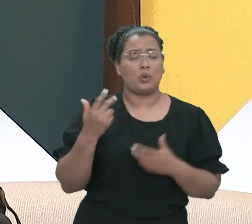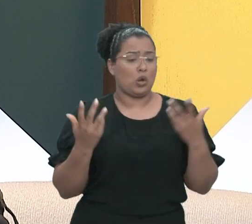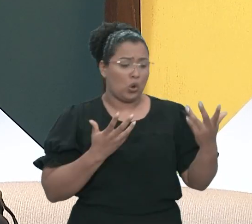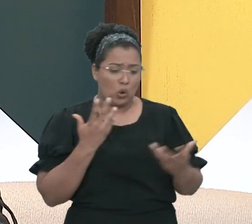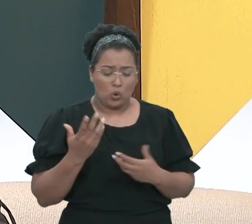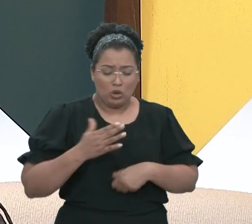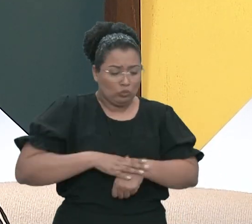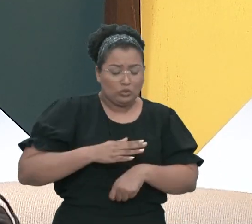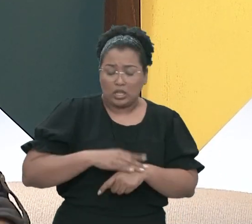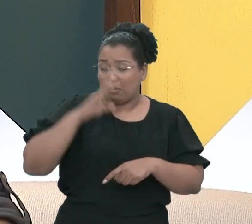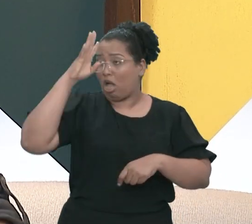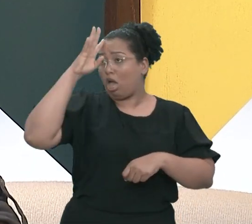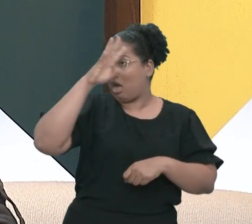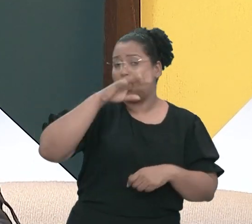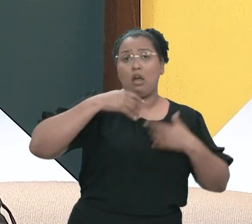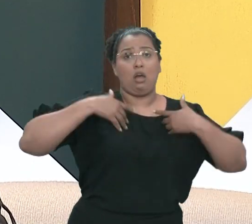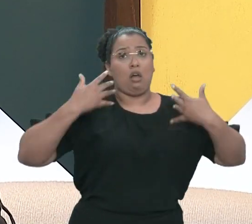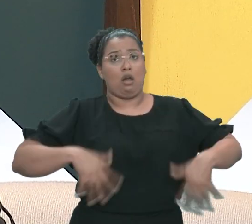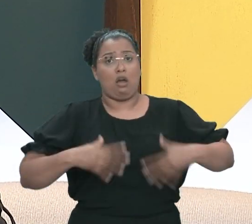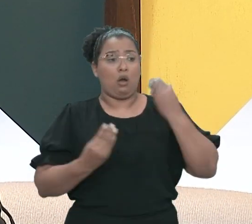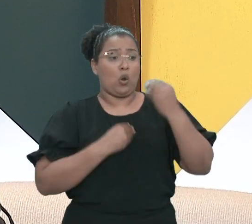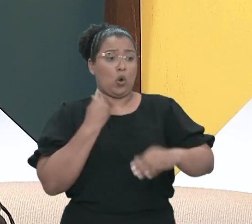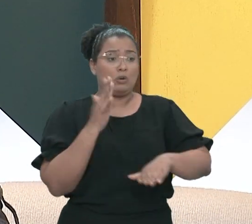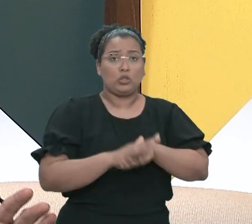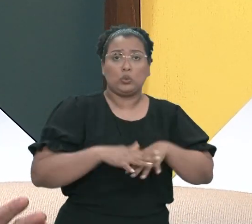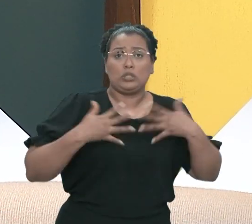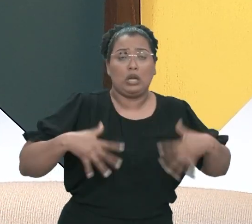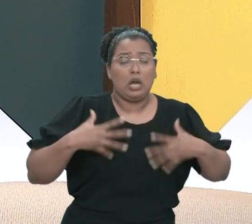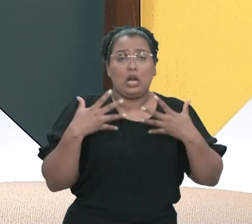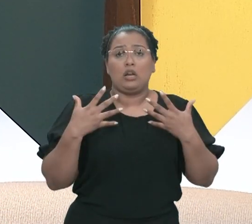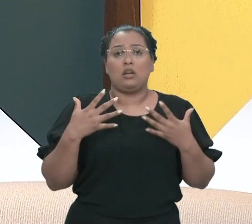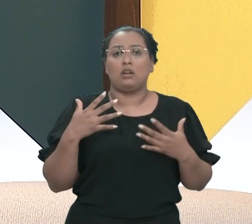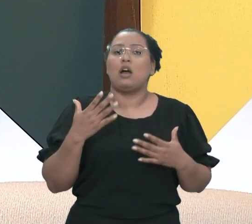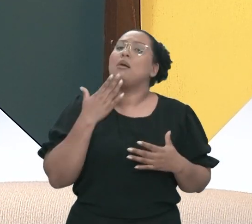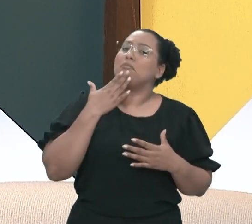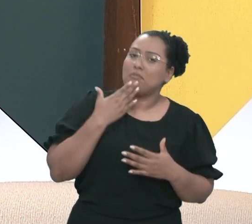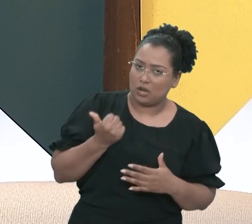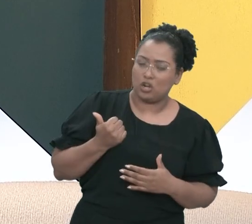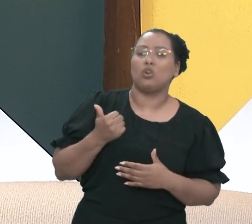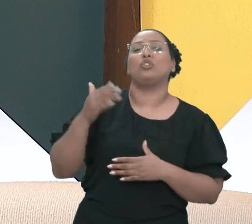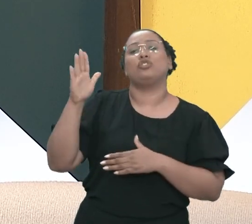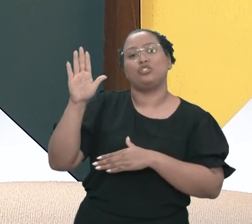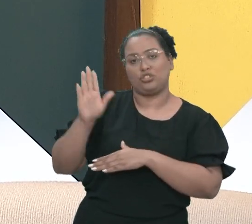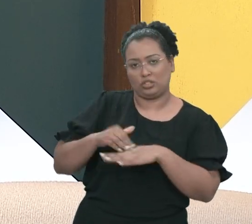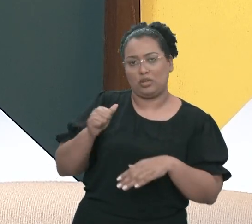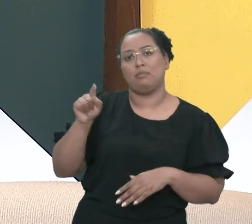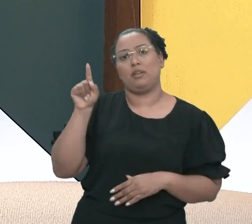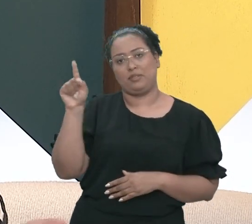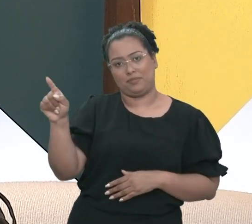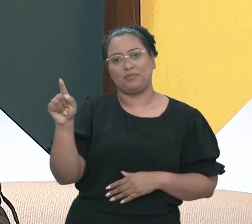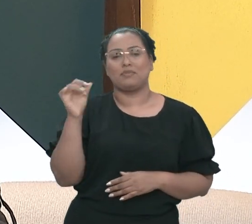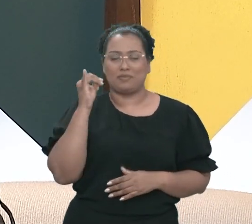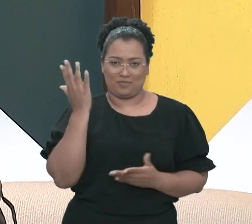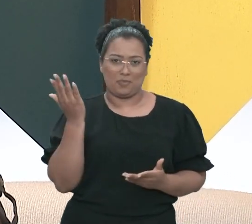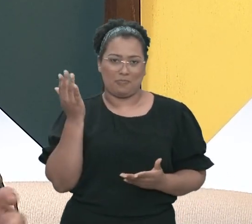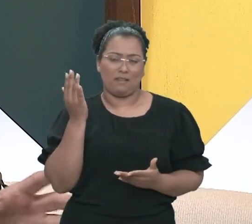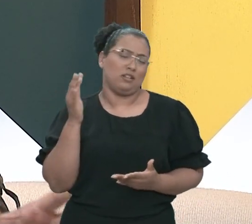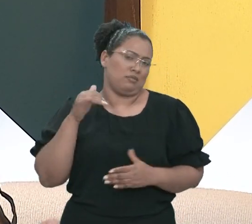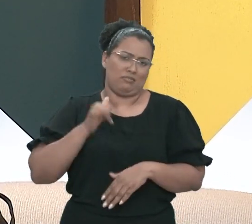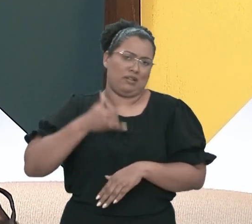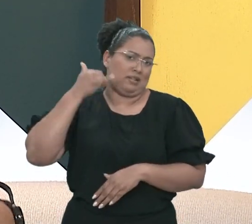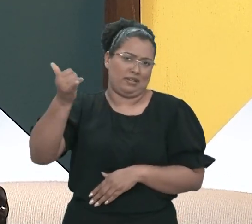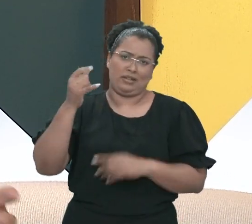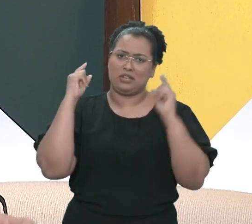quanto está durando essa crise, eu não sei o que vai acontecer. Melhor pecar pelo excesso do que não. Daí liga